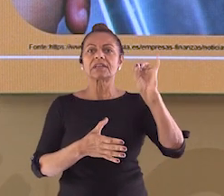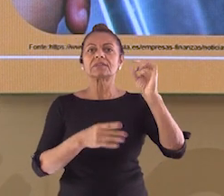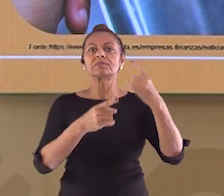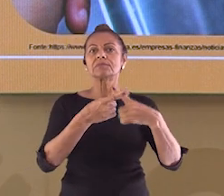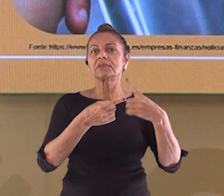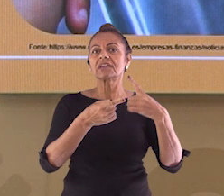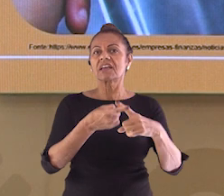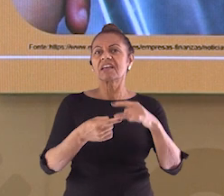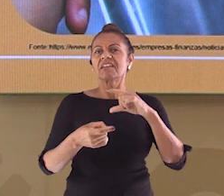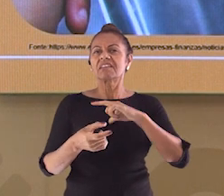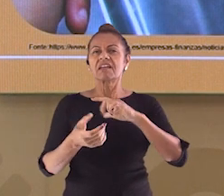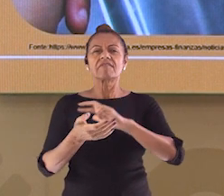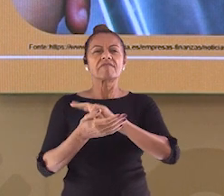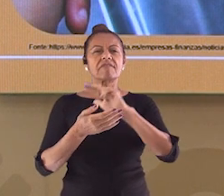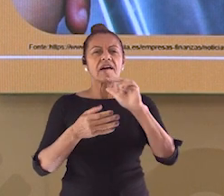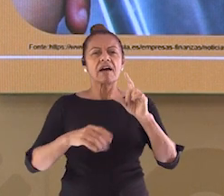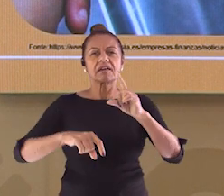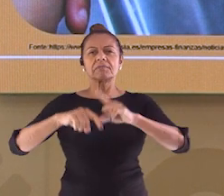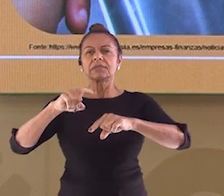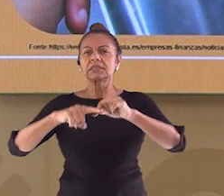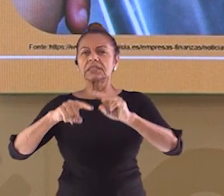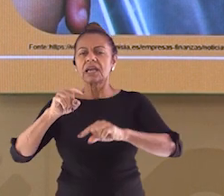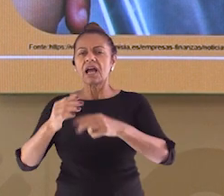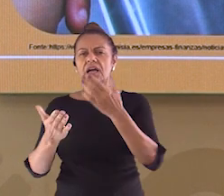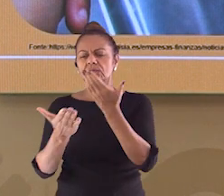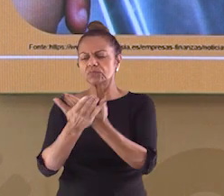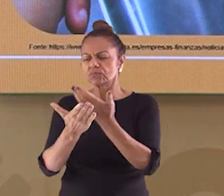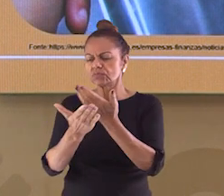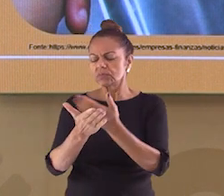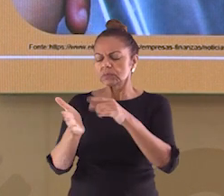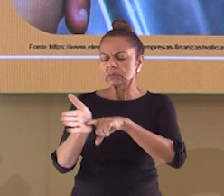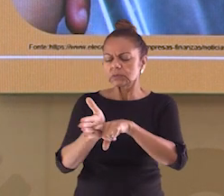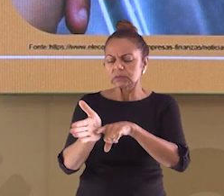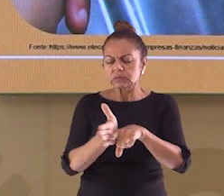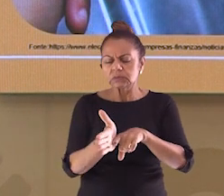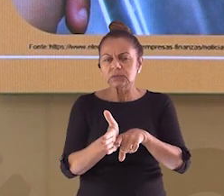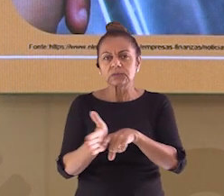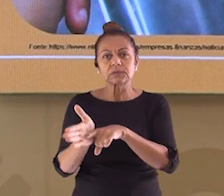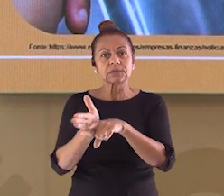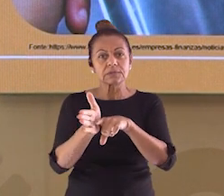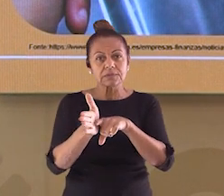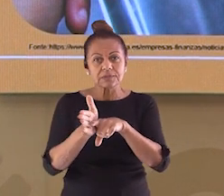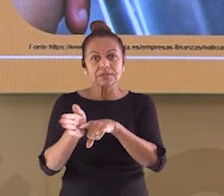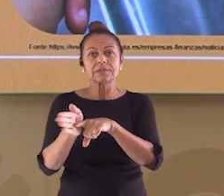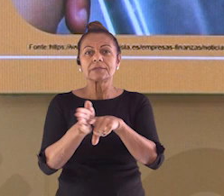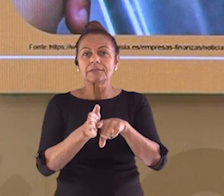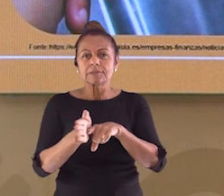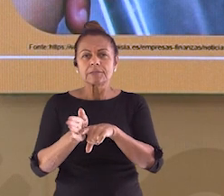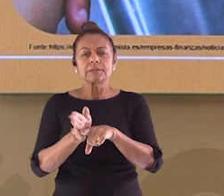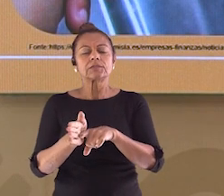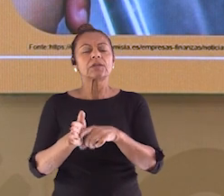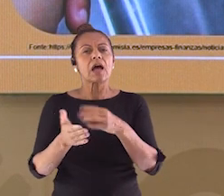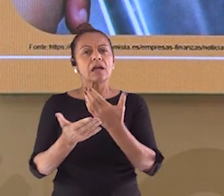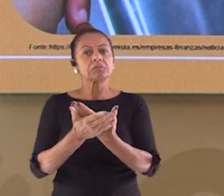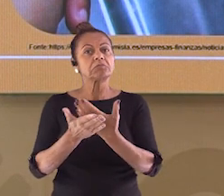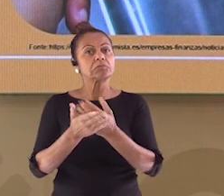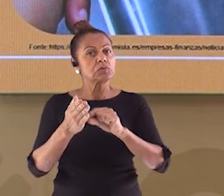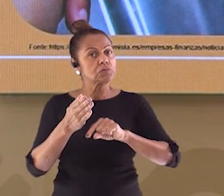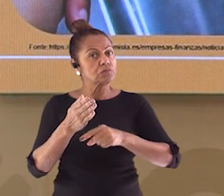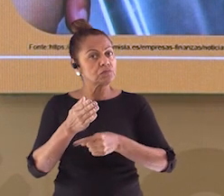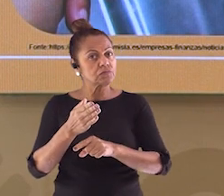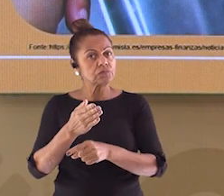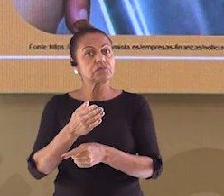as propriedades, tá? Então, as propriedades desses medicamentos muitas das vezes são muito estudadas